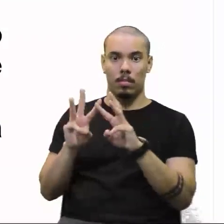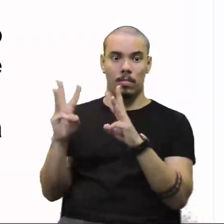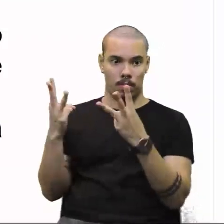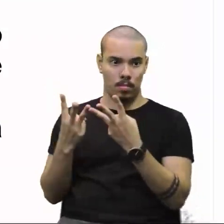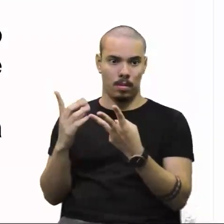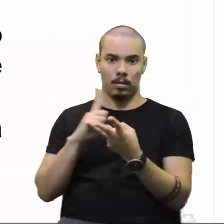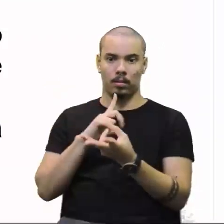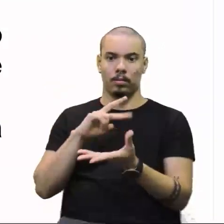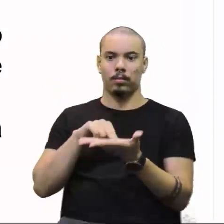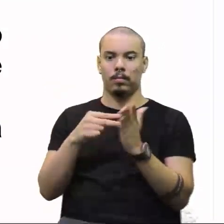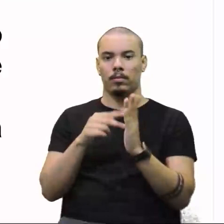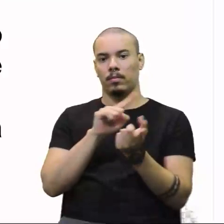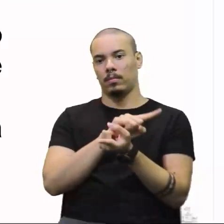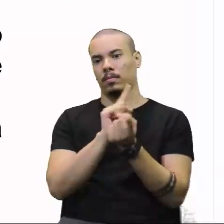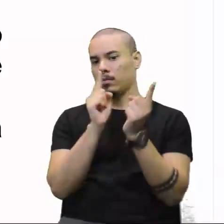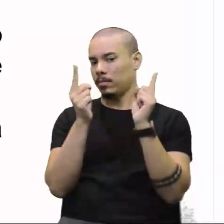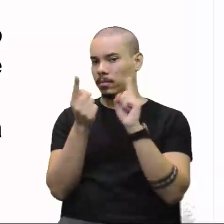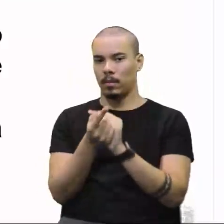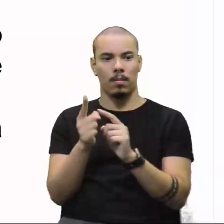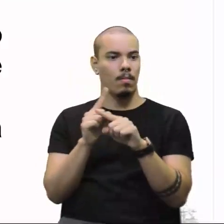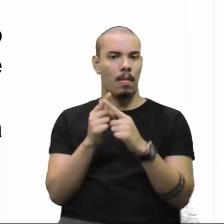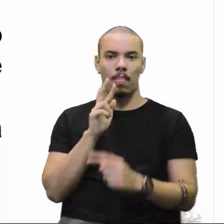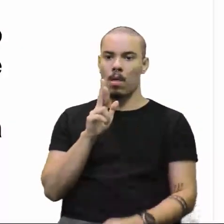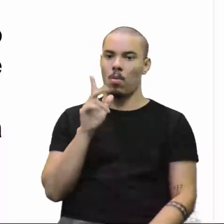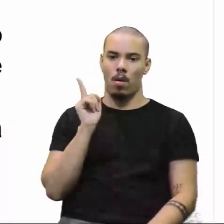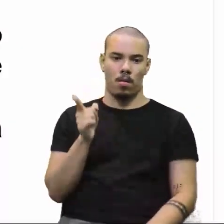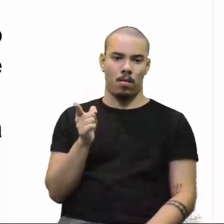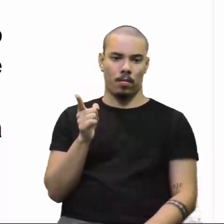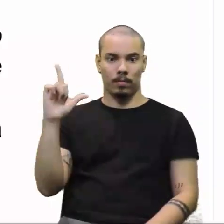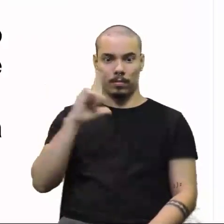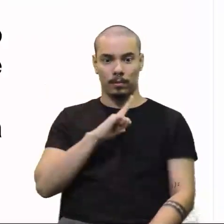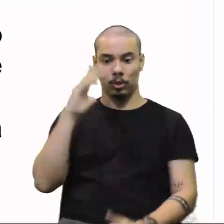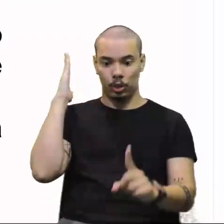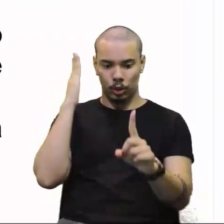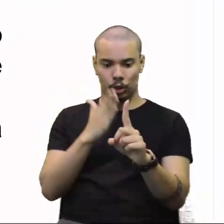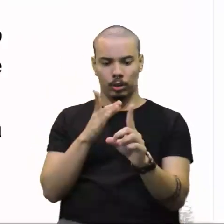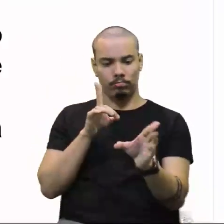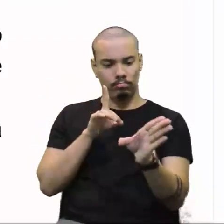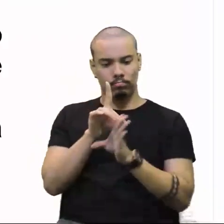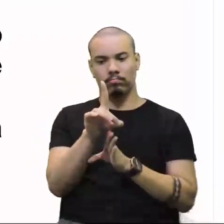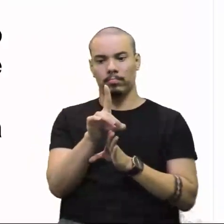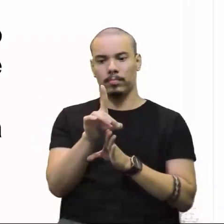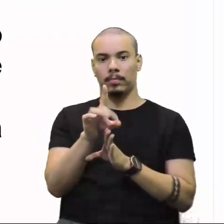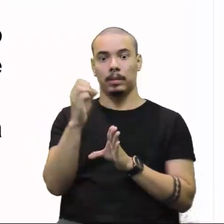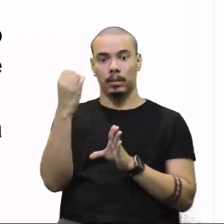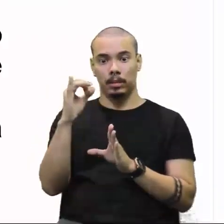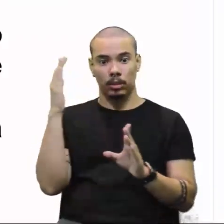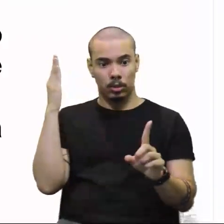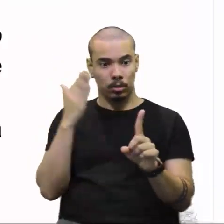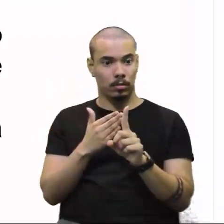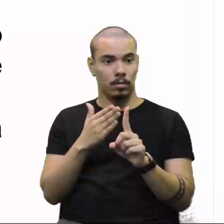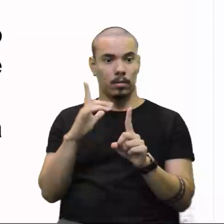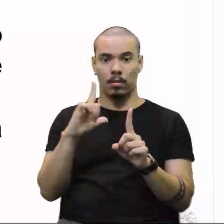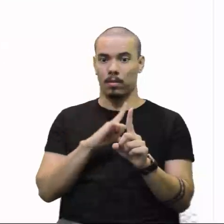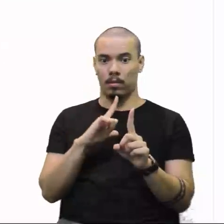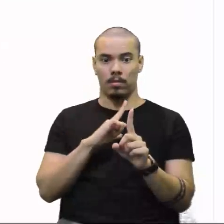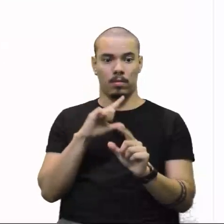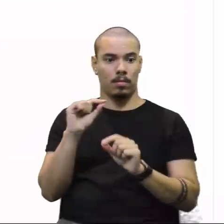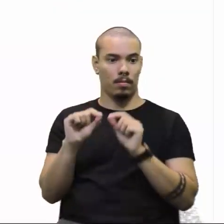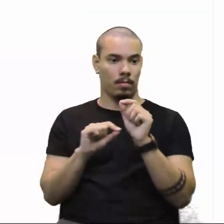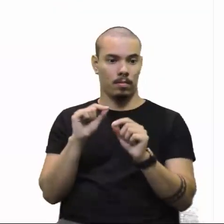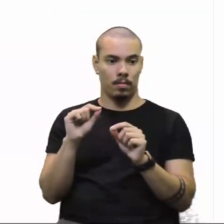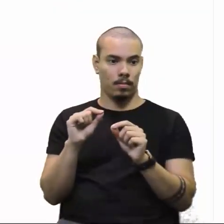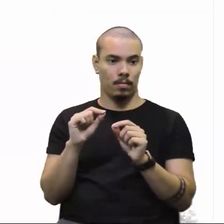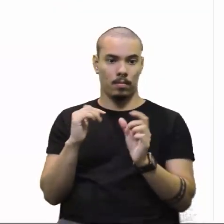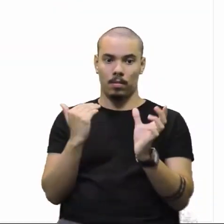seria inverso. Mas não é isso que nós temos aqui. Nós temos diretamente. Se é diretamente, tem que ser. Quando